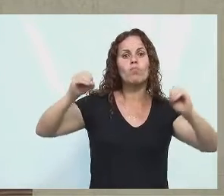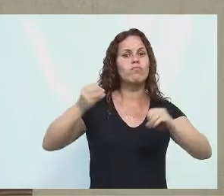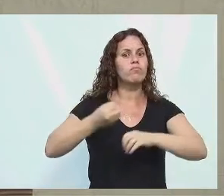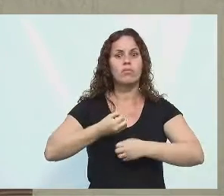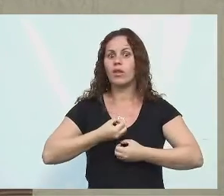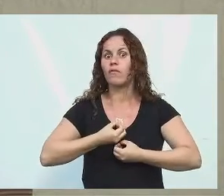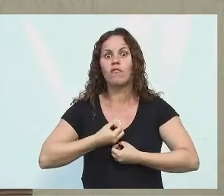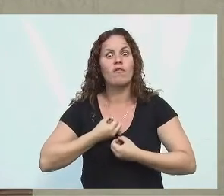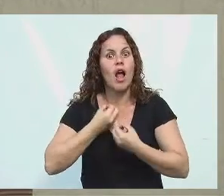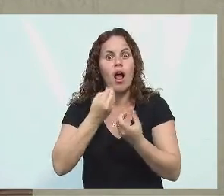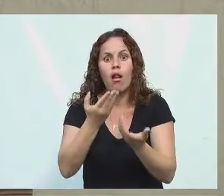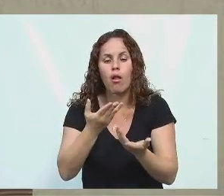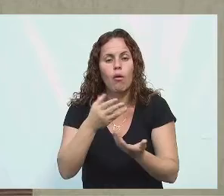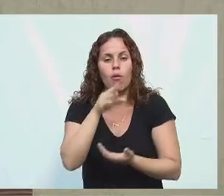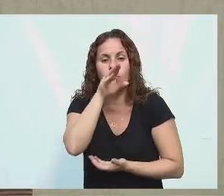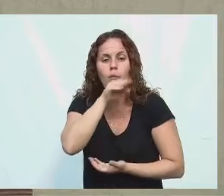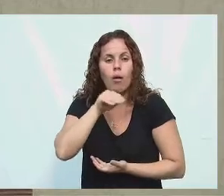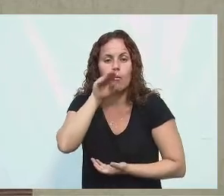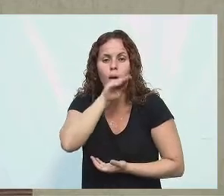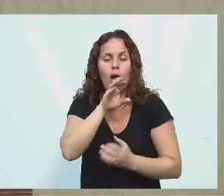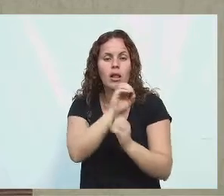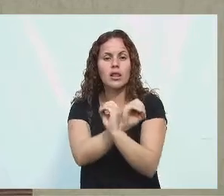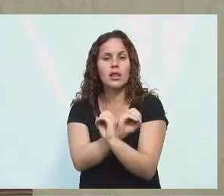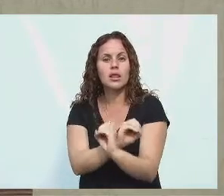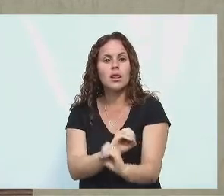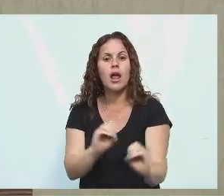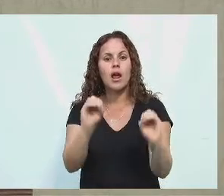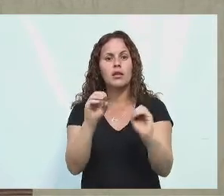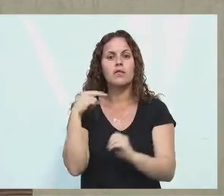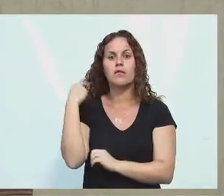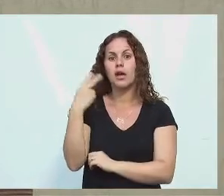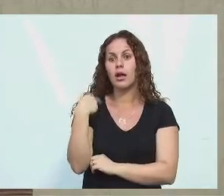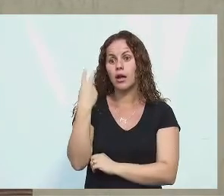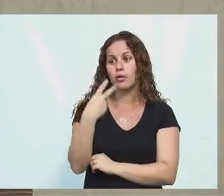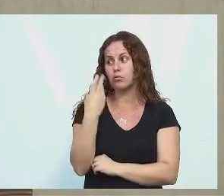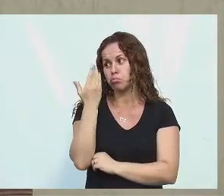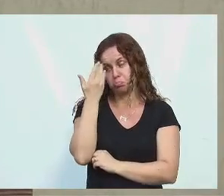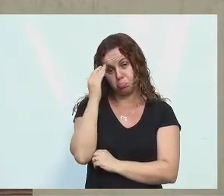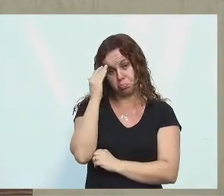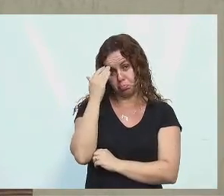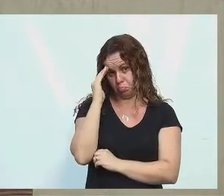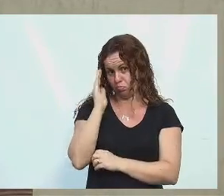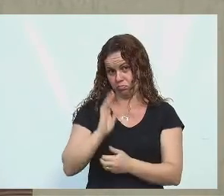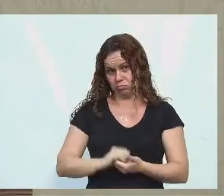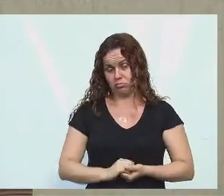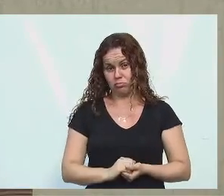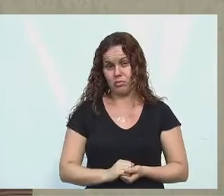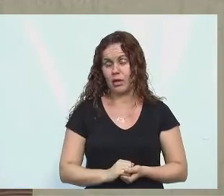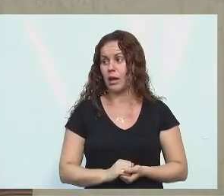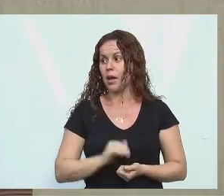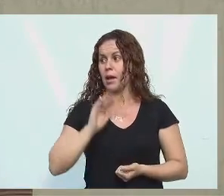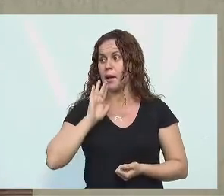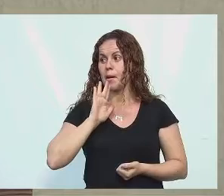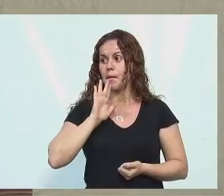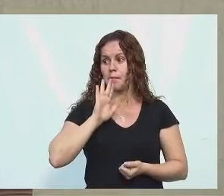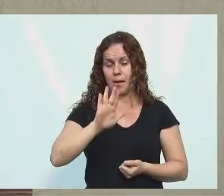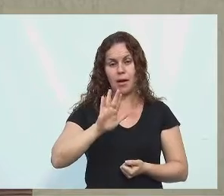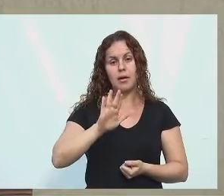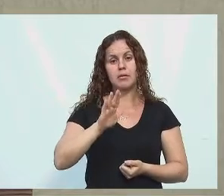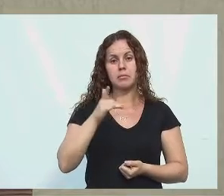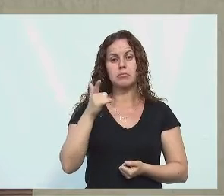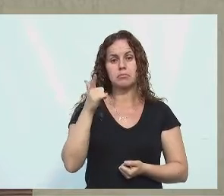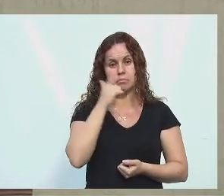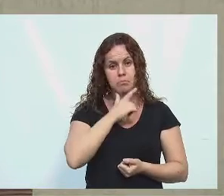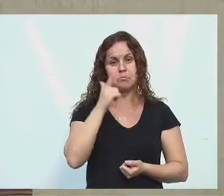Edelmino. Não estou entendendo. Mas está tranquilo. Né? Mas pelo menos essa parte aí cumpriu, porque